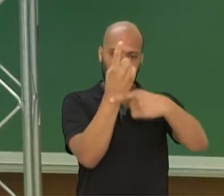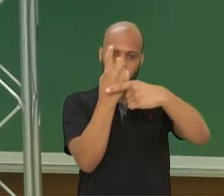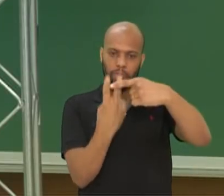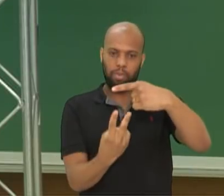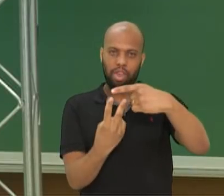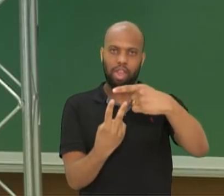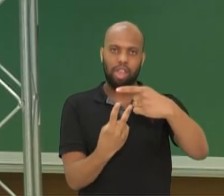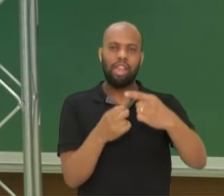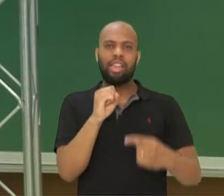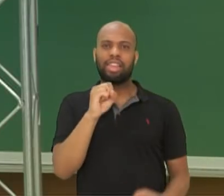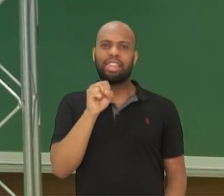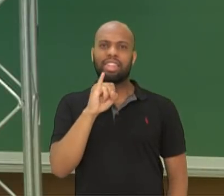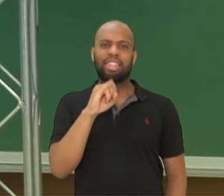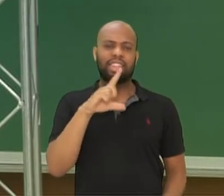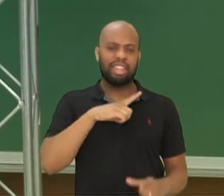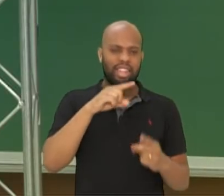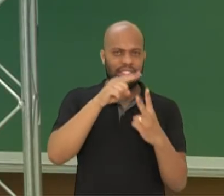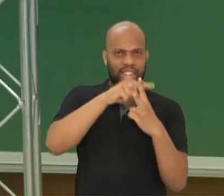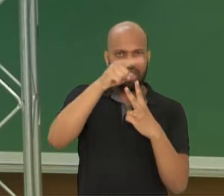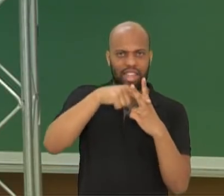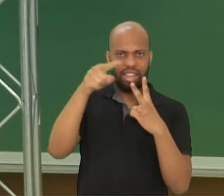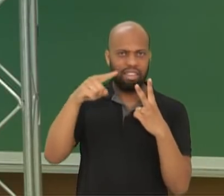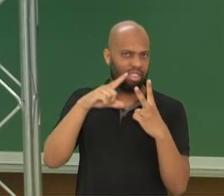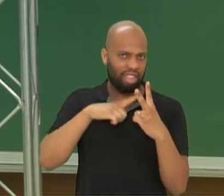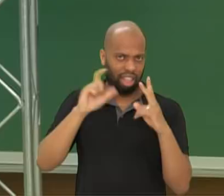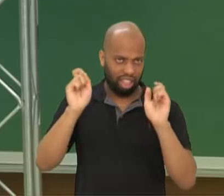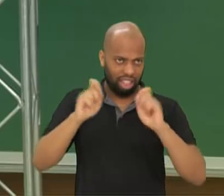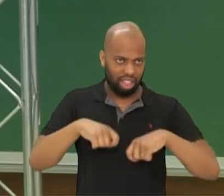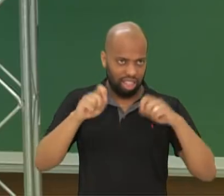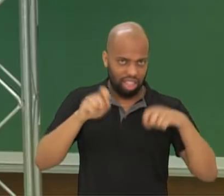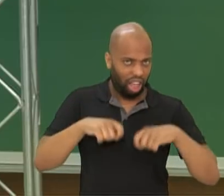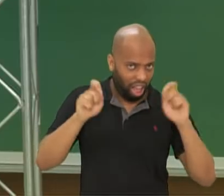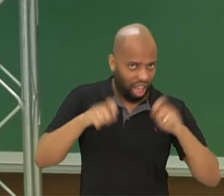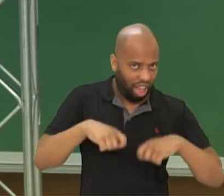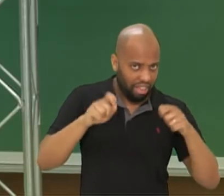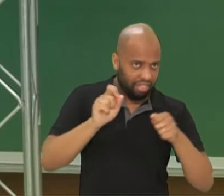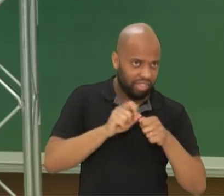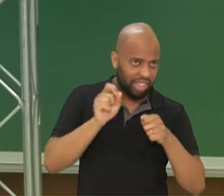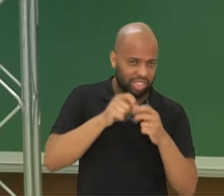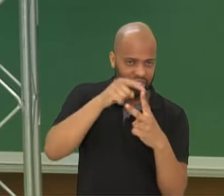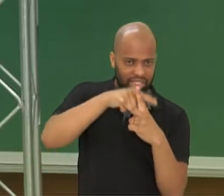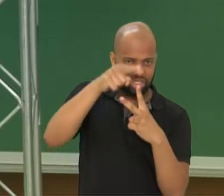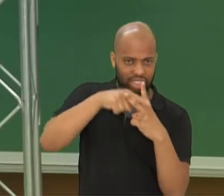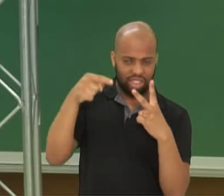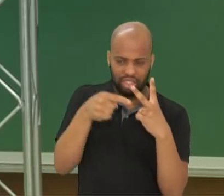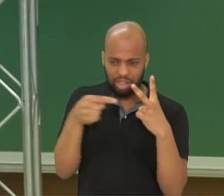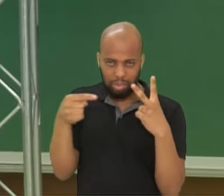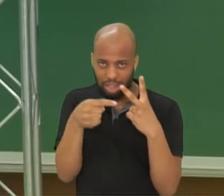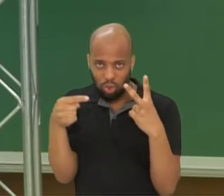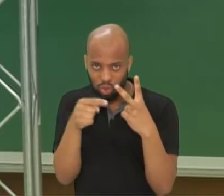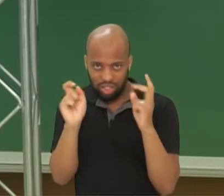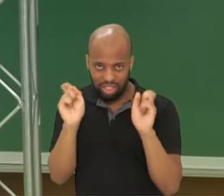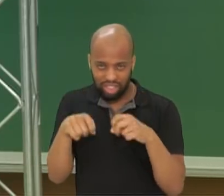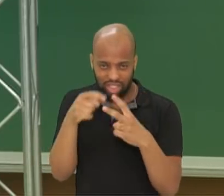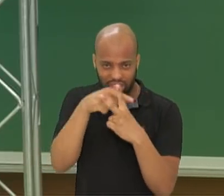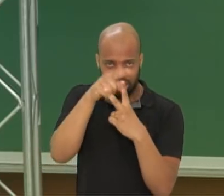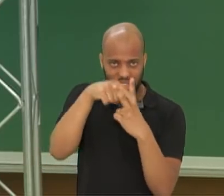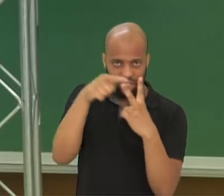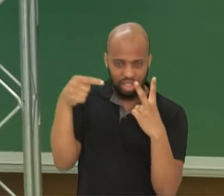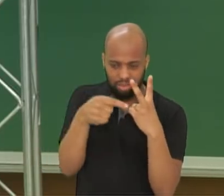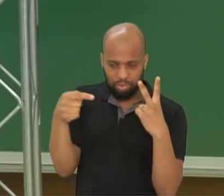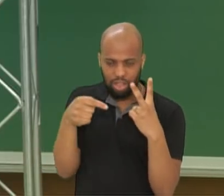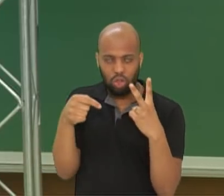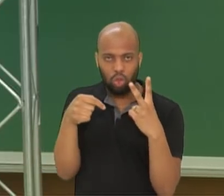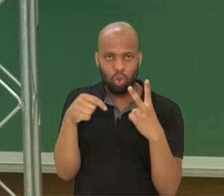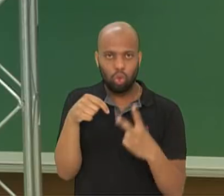quando que a raiz quadrada vai dar, quando que é possível calcular a raiz quadrada de um número negativo?